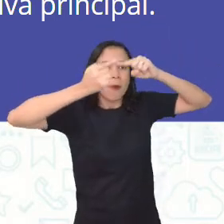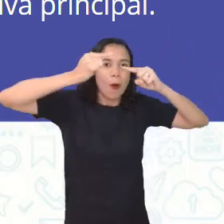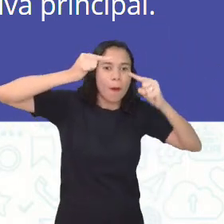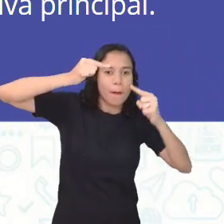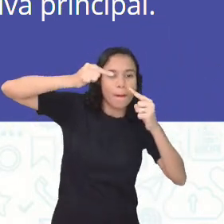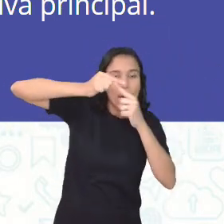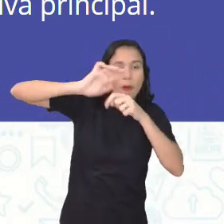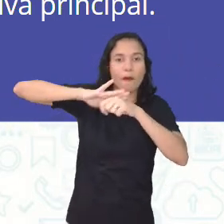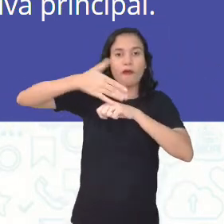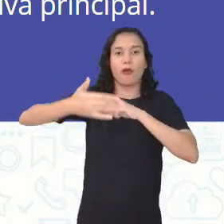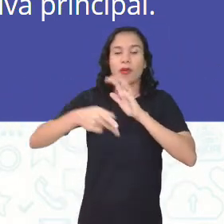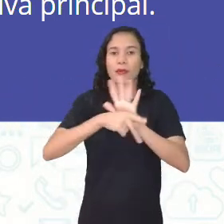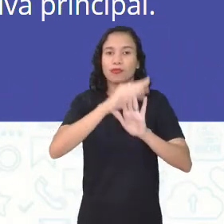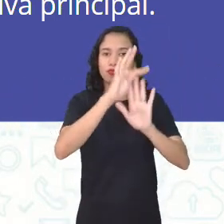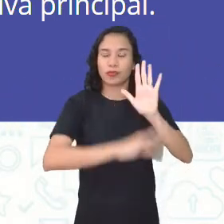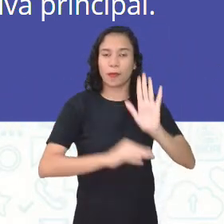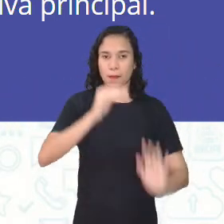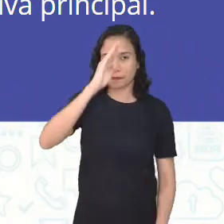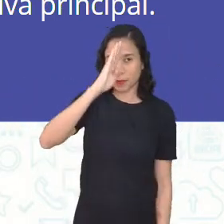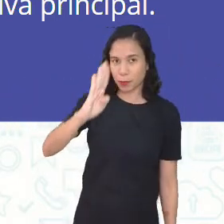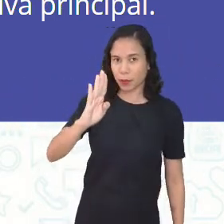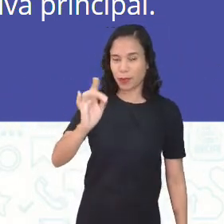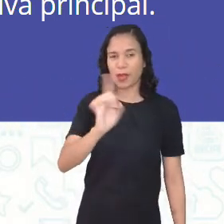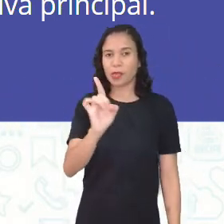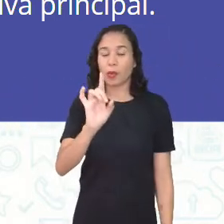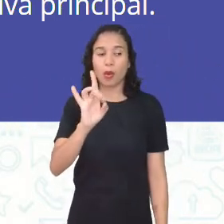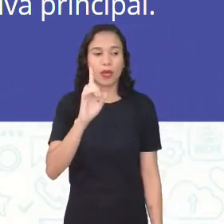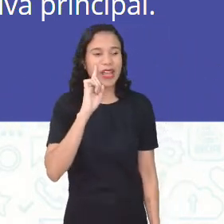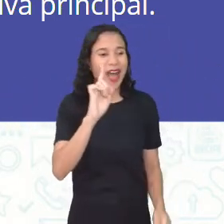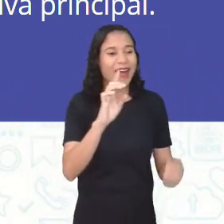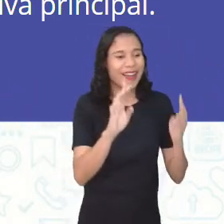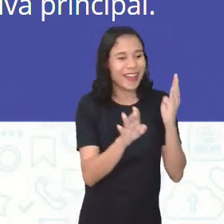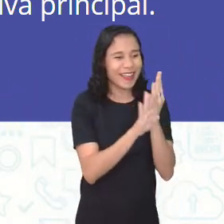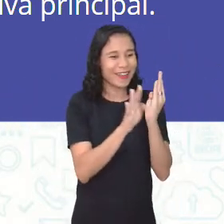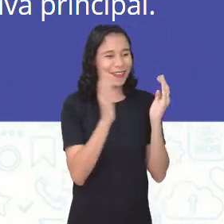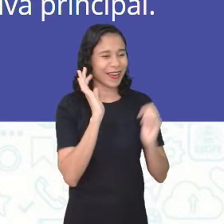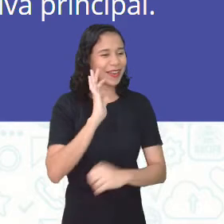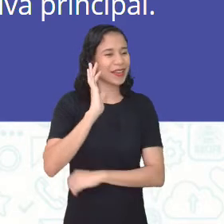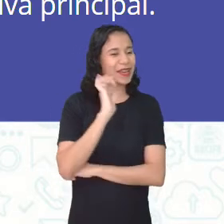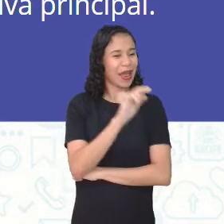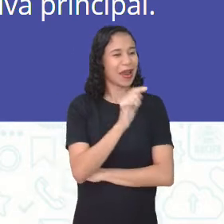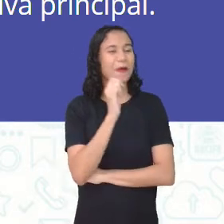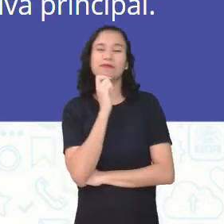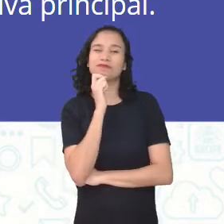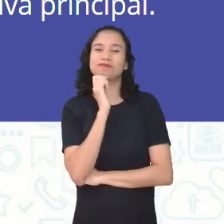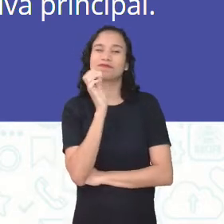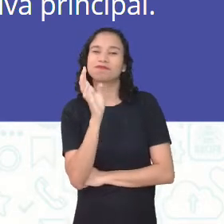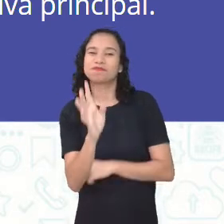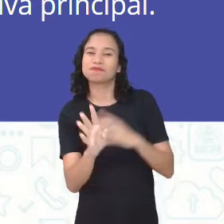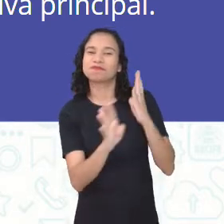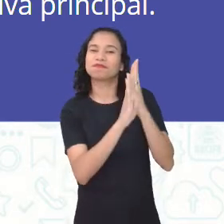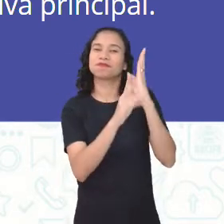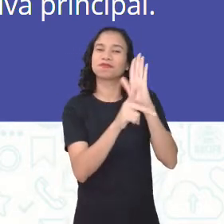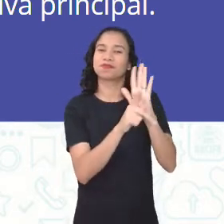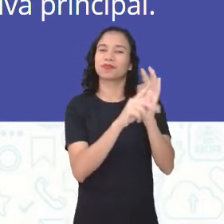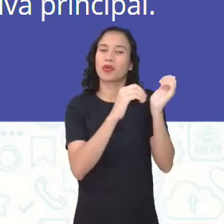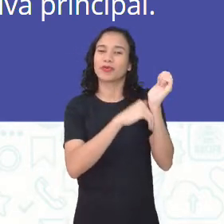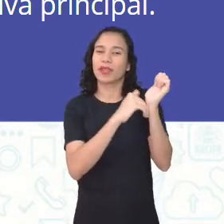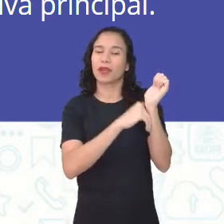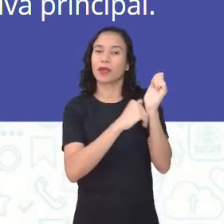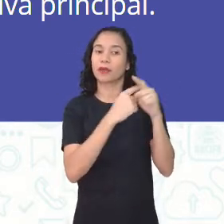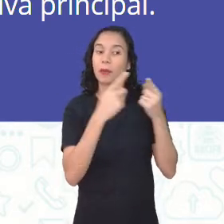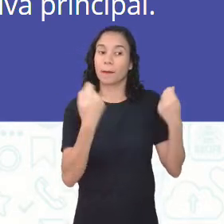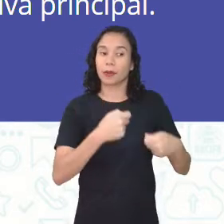narrativa principal. Não basta simplesmente achar o easter egg, achar o ovo de Páscoa que estava escondido.